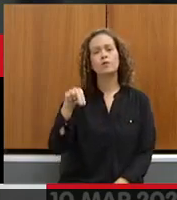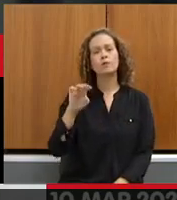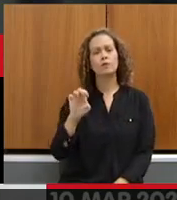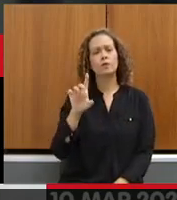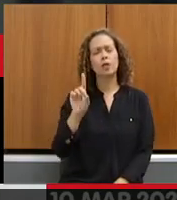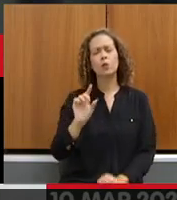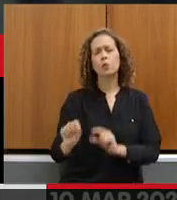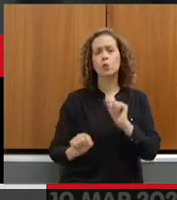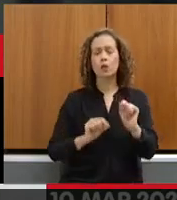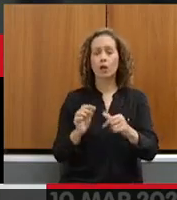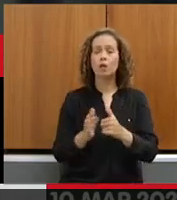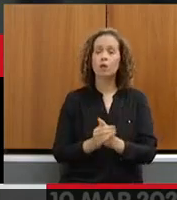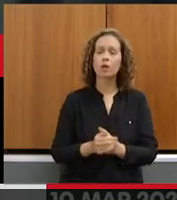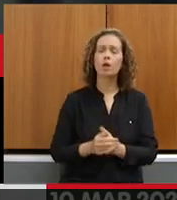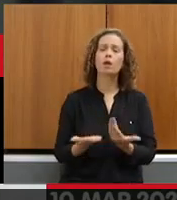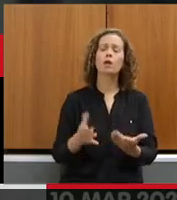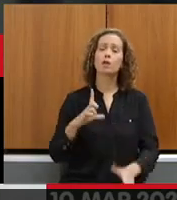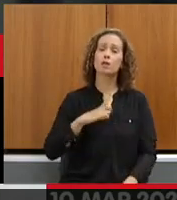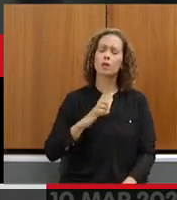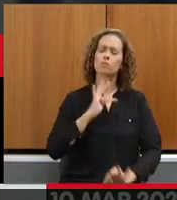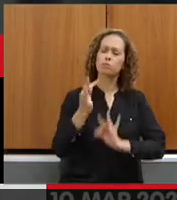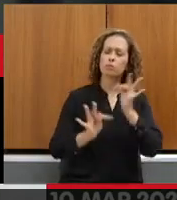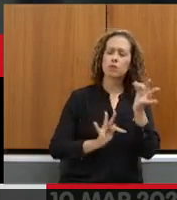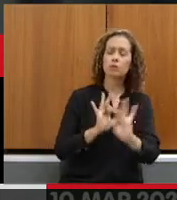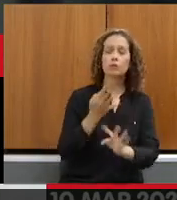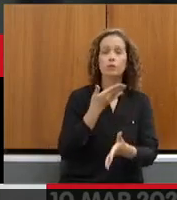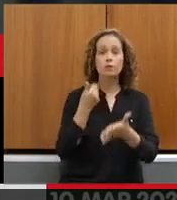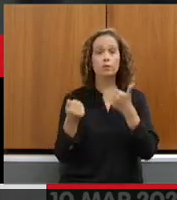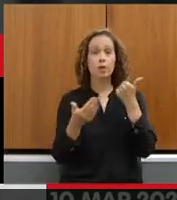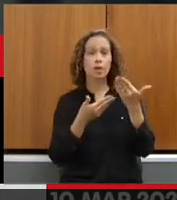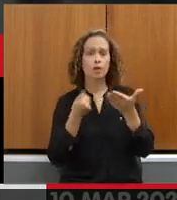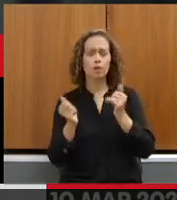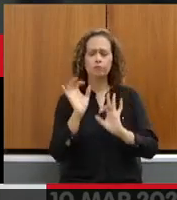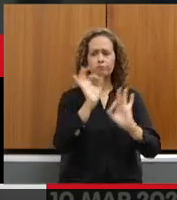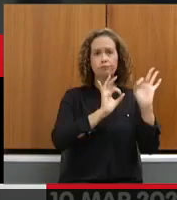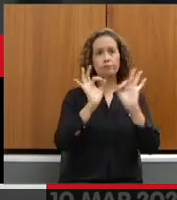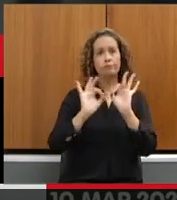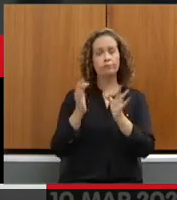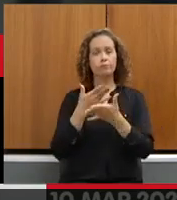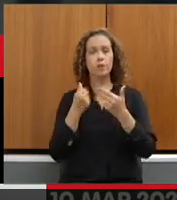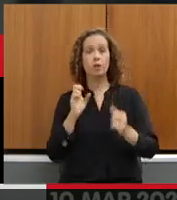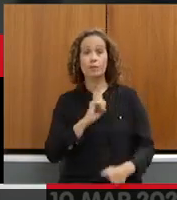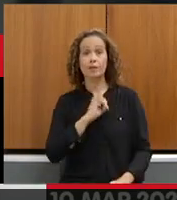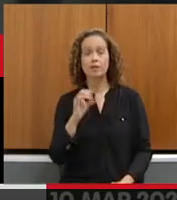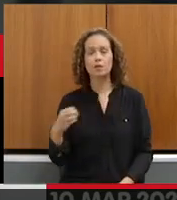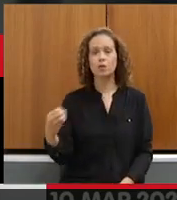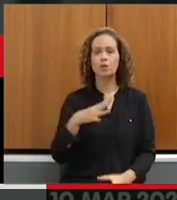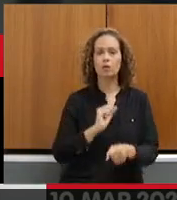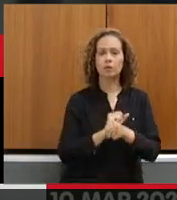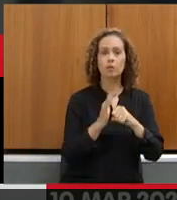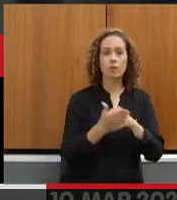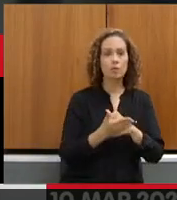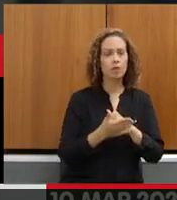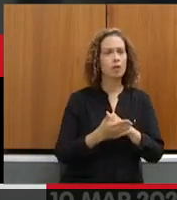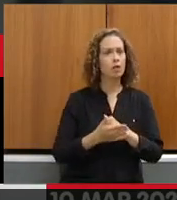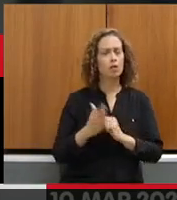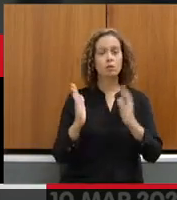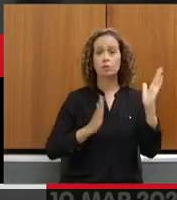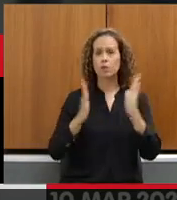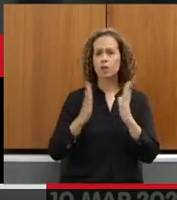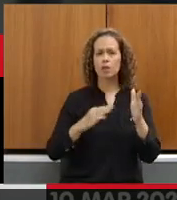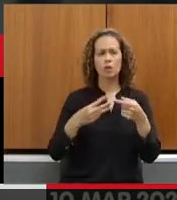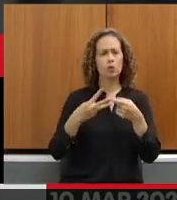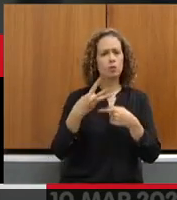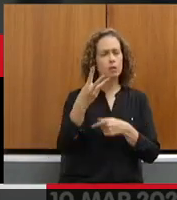ela receber transferência de tecnologia E aí sim se estruturar que se nós tiver alguma nova epidemia daqui dois três anos para a gente quer que a funed